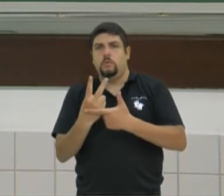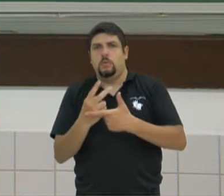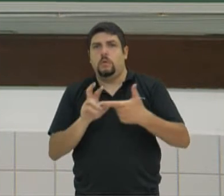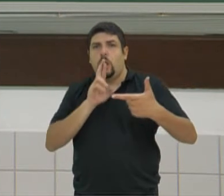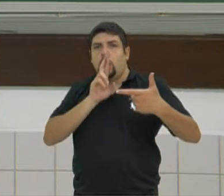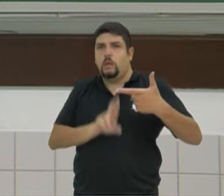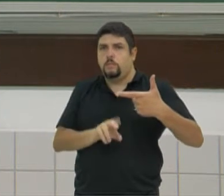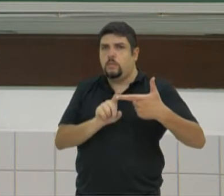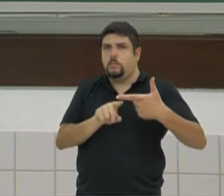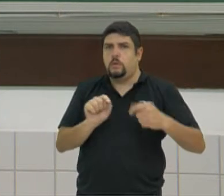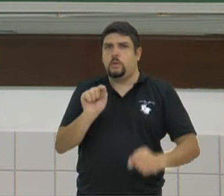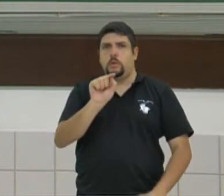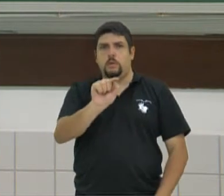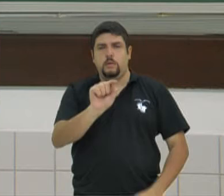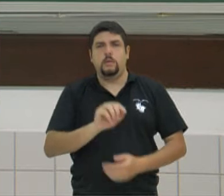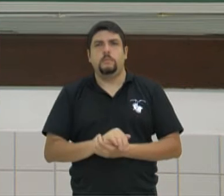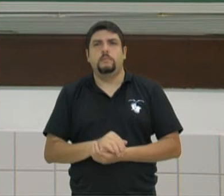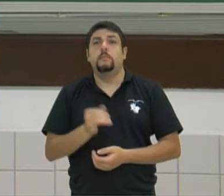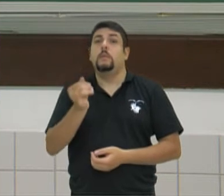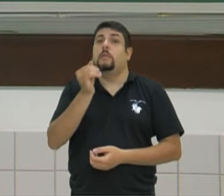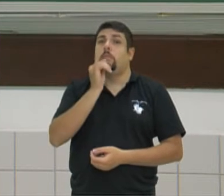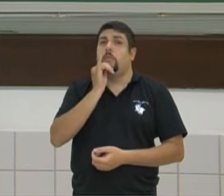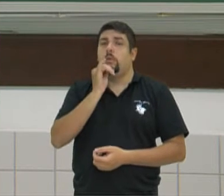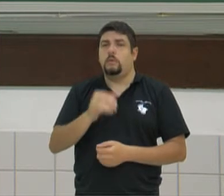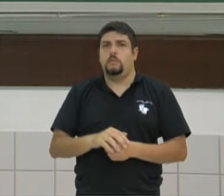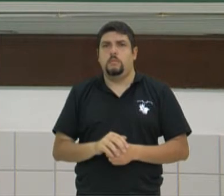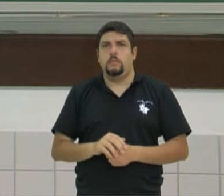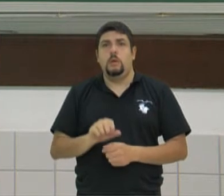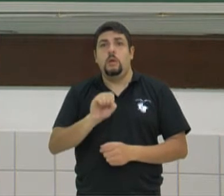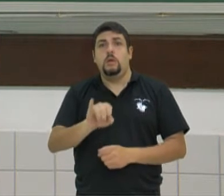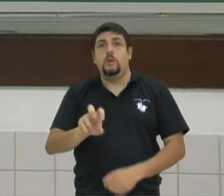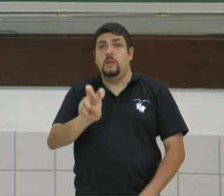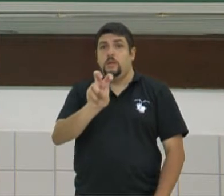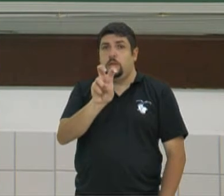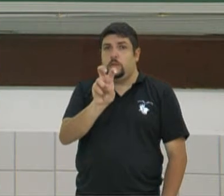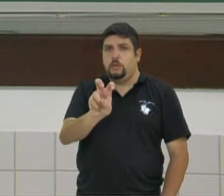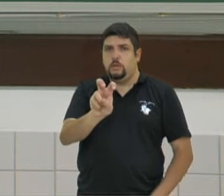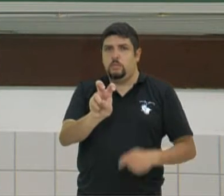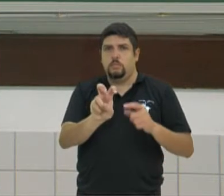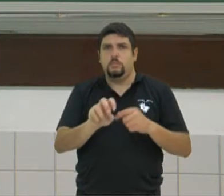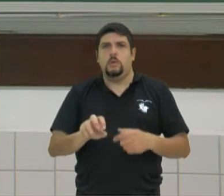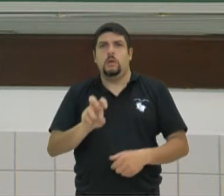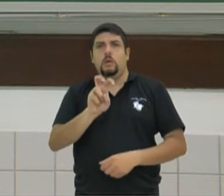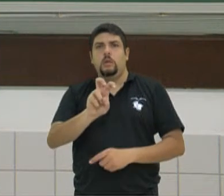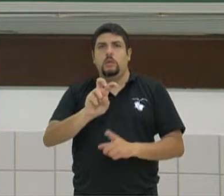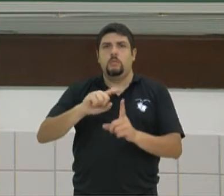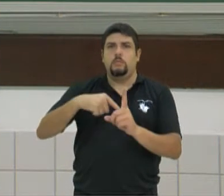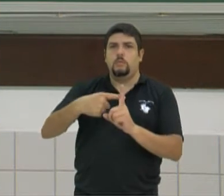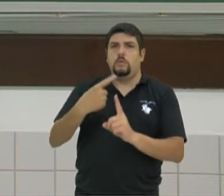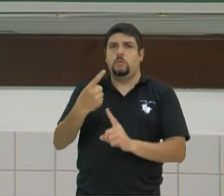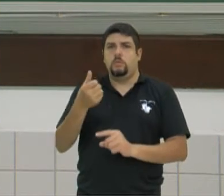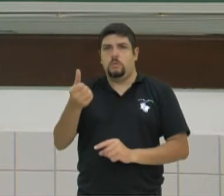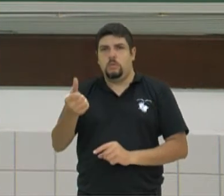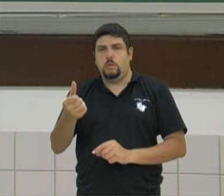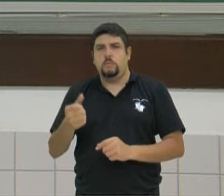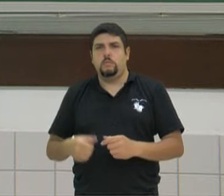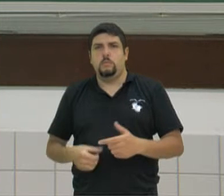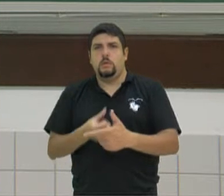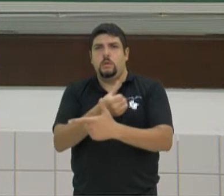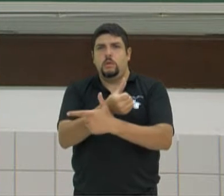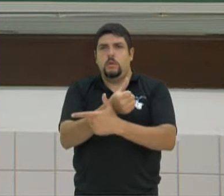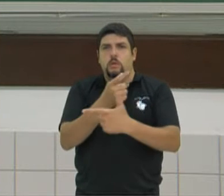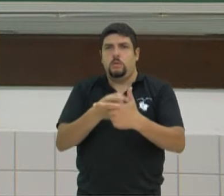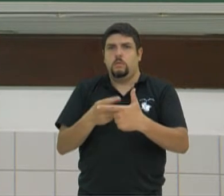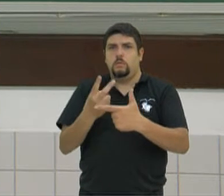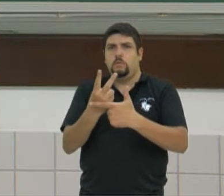posição da mediana, certo? Então eu vou te dar um exemplo. Você tem lá 5 termos. 5 mais 1, 6. A metade de 6